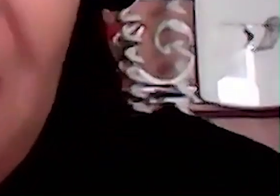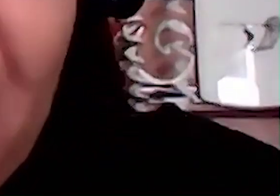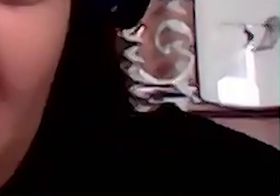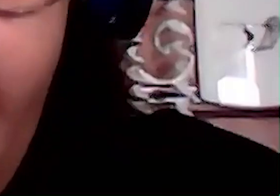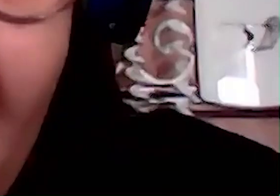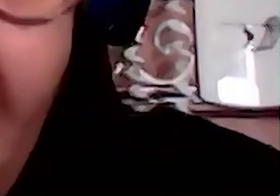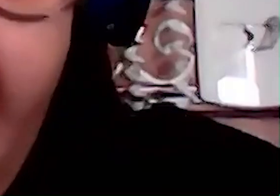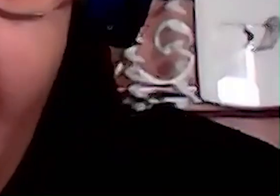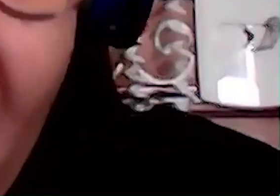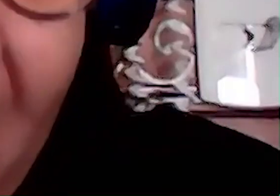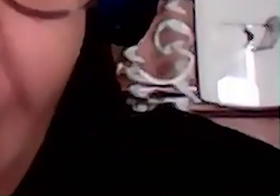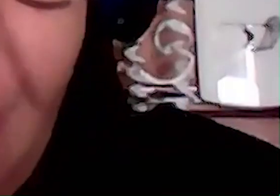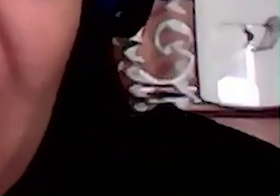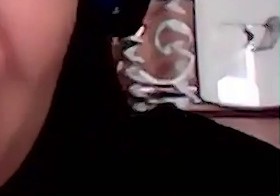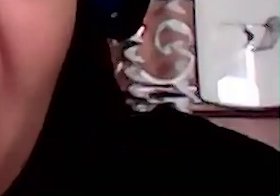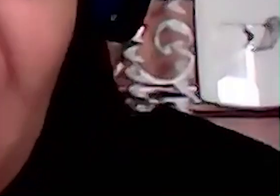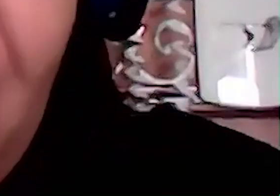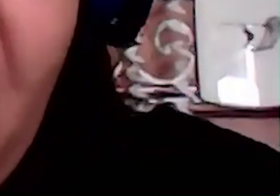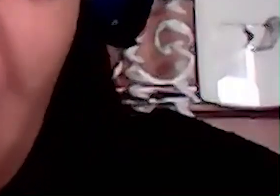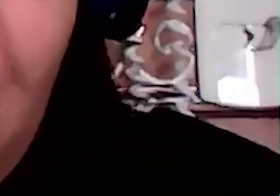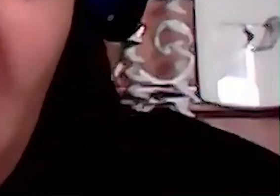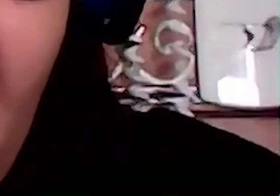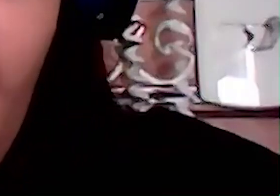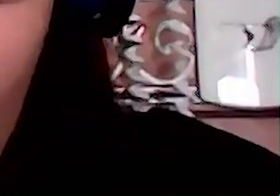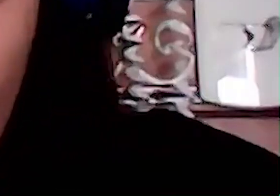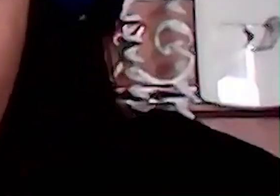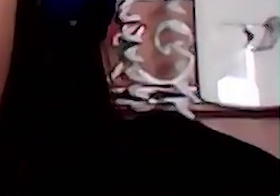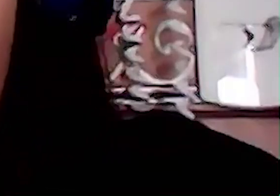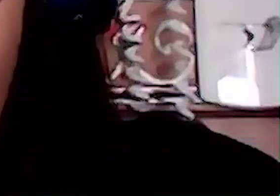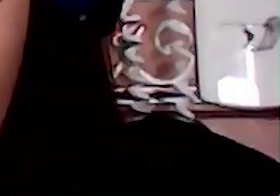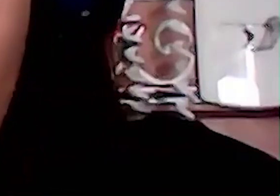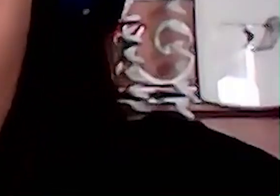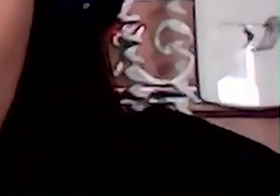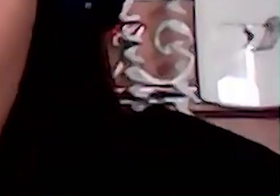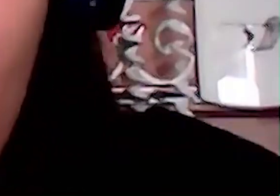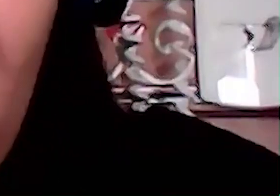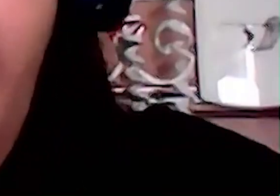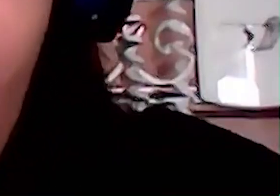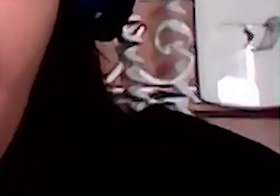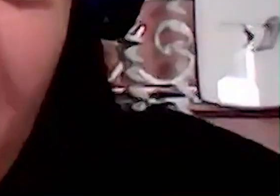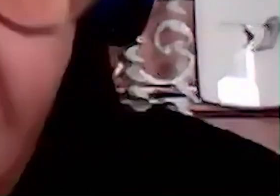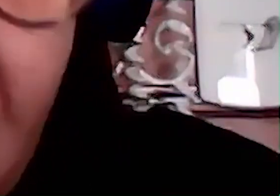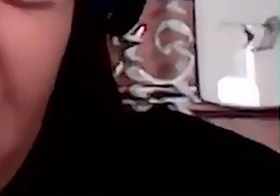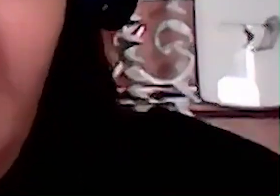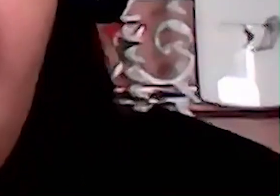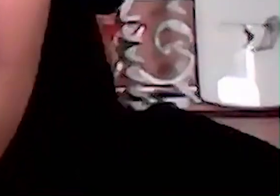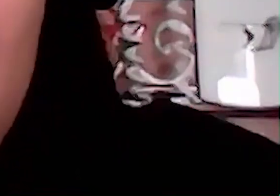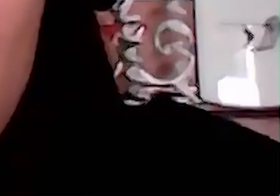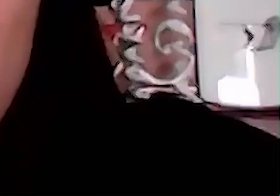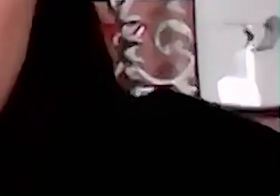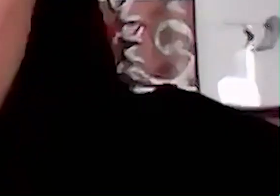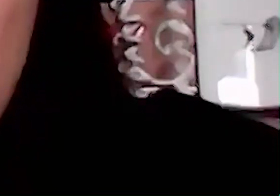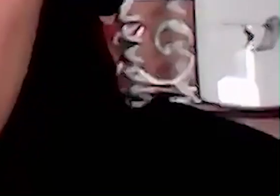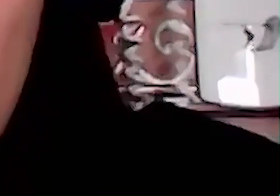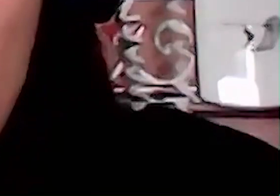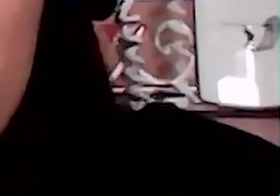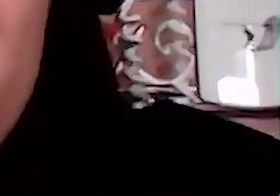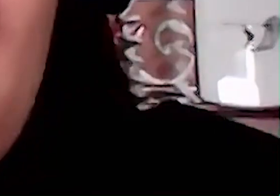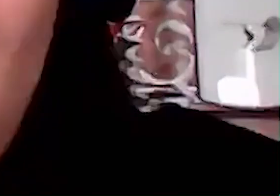admiro eh o trabalho feito pela rádio de novelo eu sou muito fã e